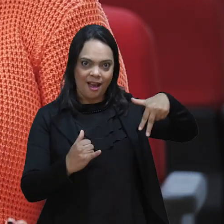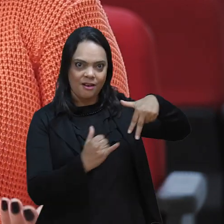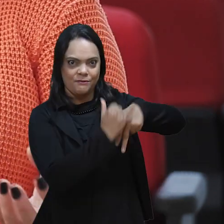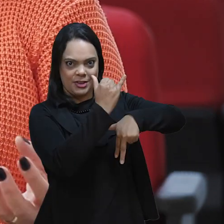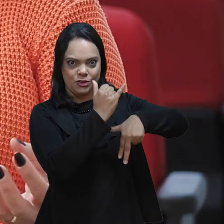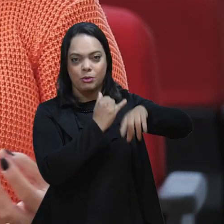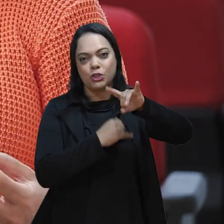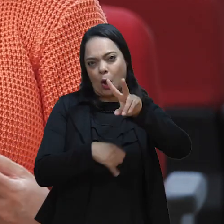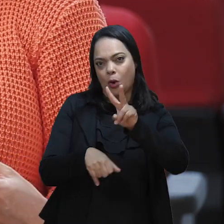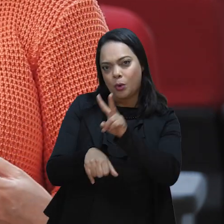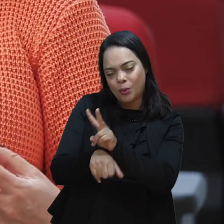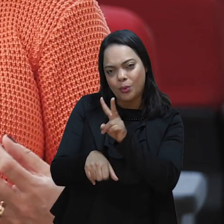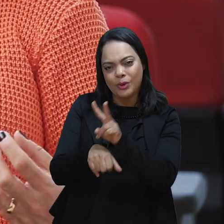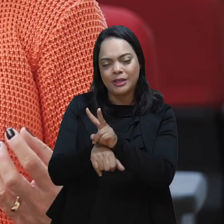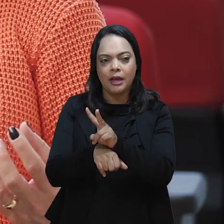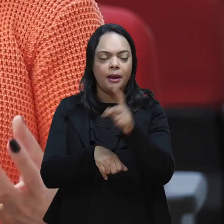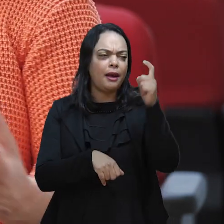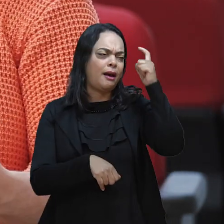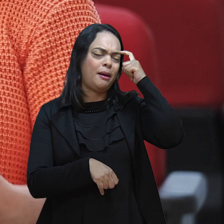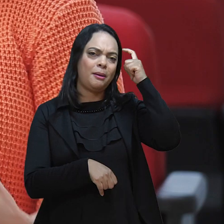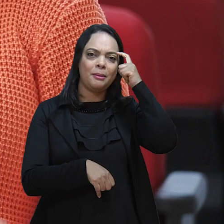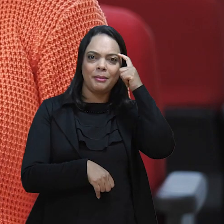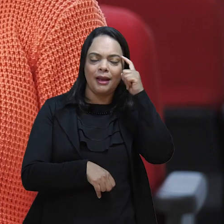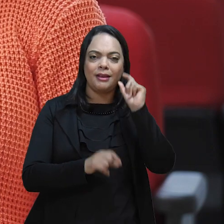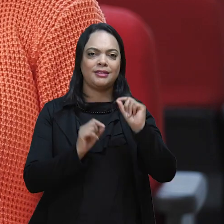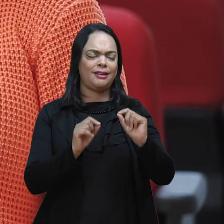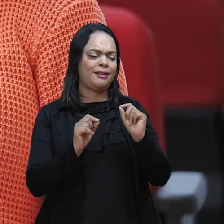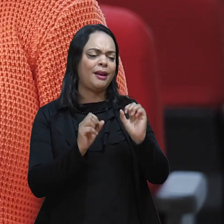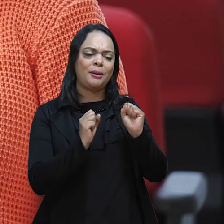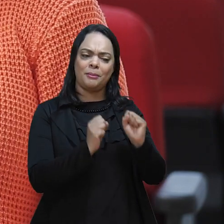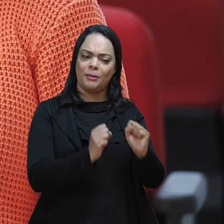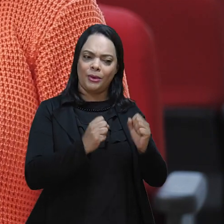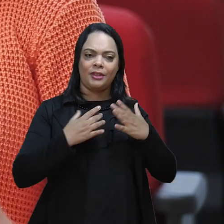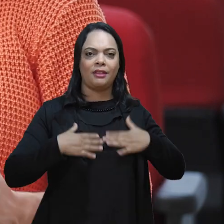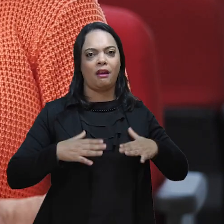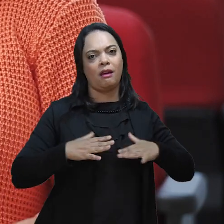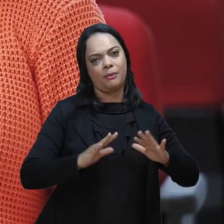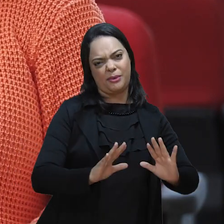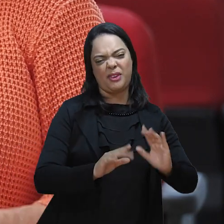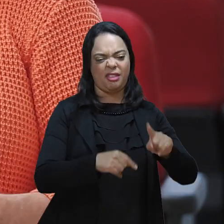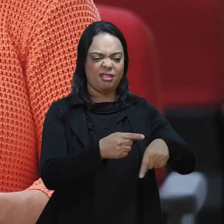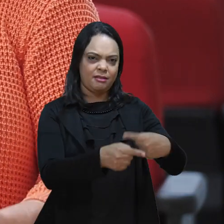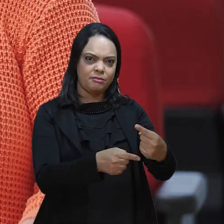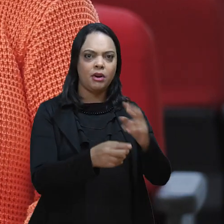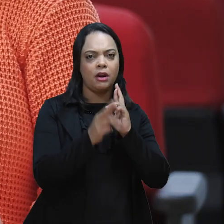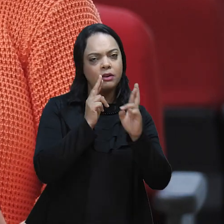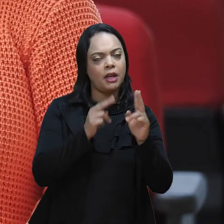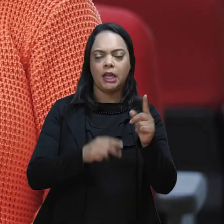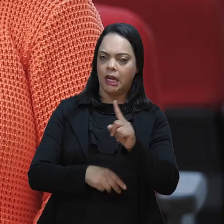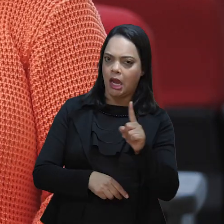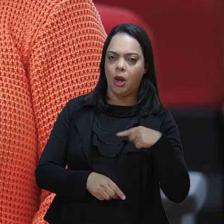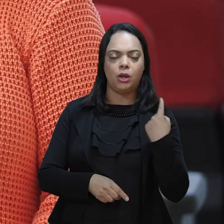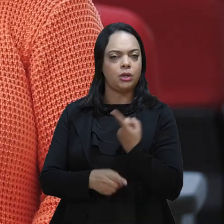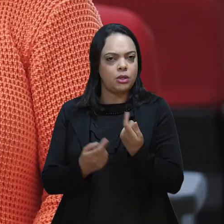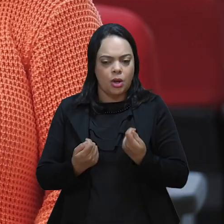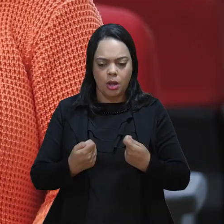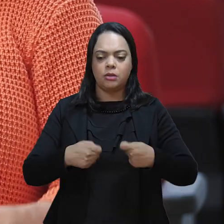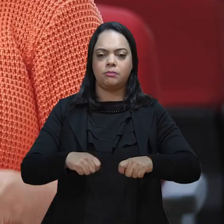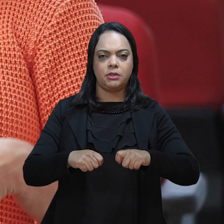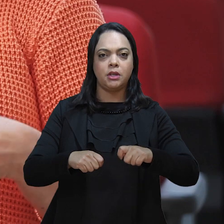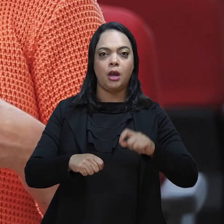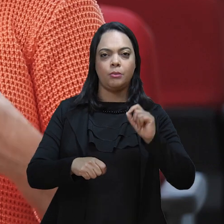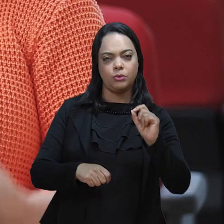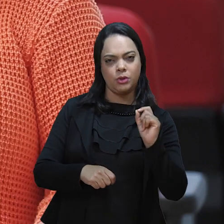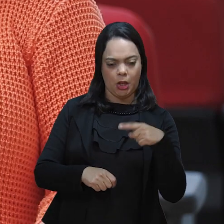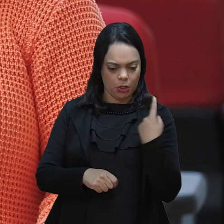cuidador, ele acha que isso pode ser relativizado. Então, a gente precisa, às vezes, enquanto equipe de